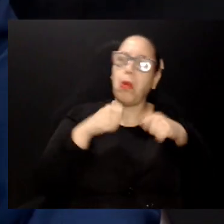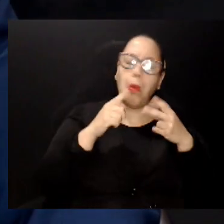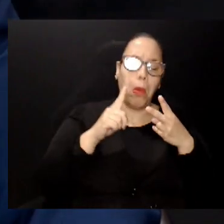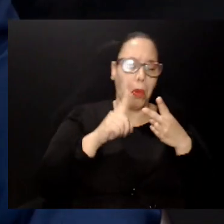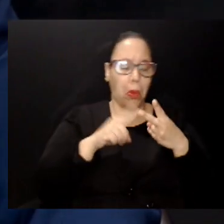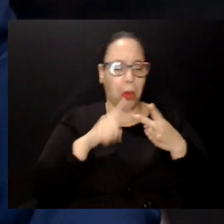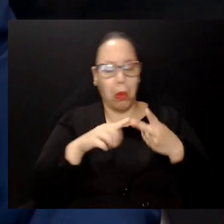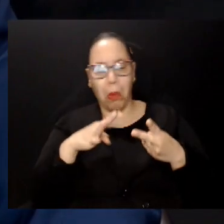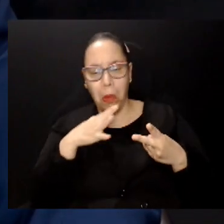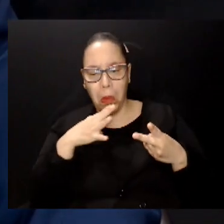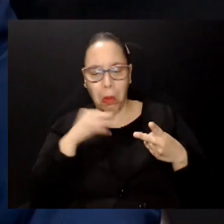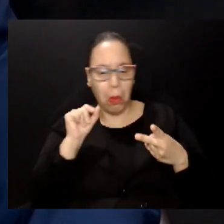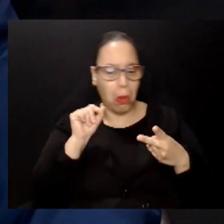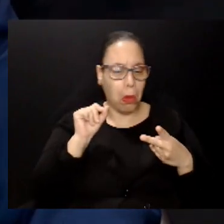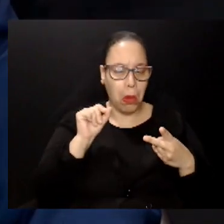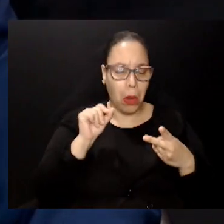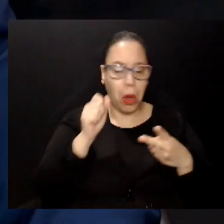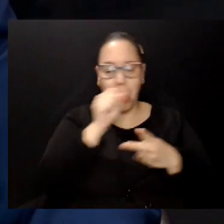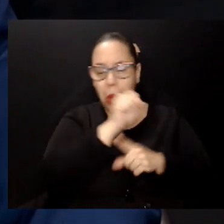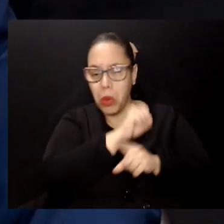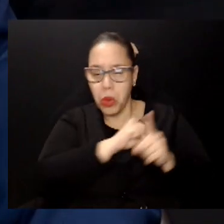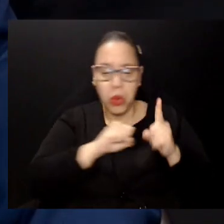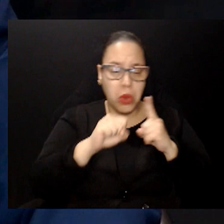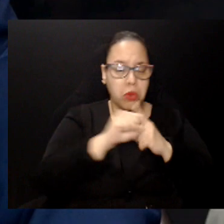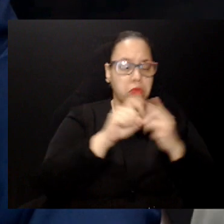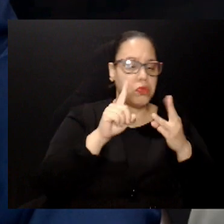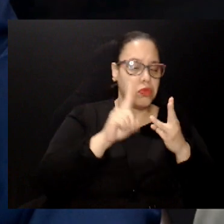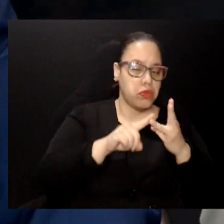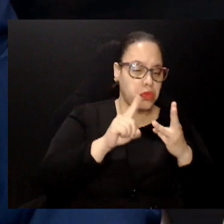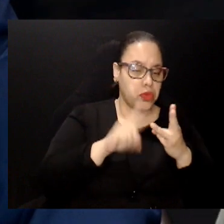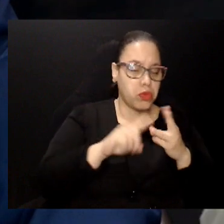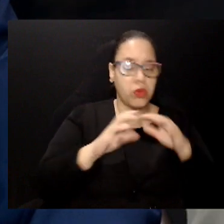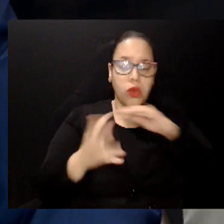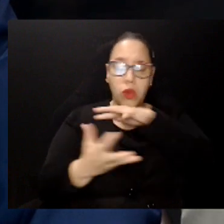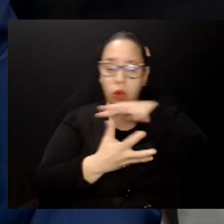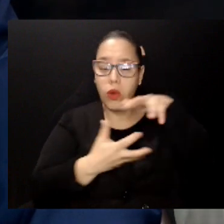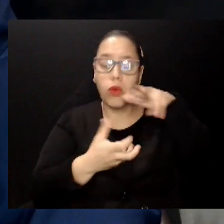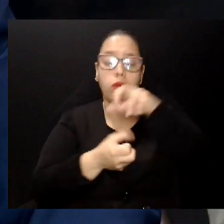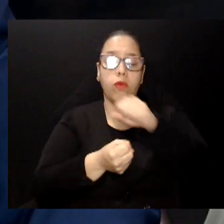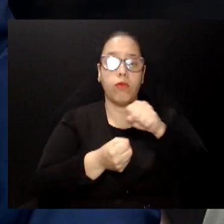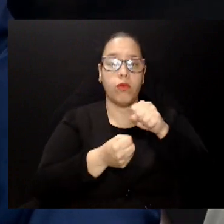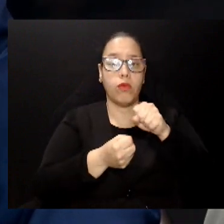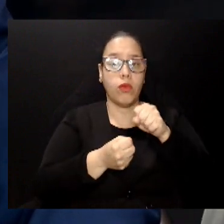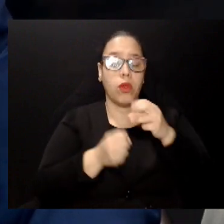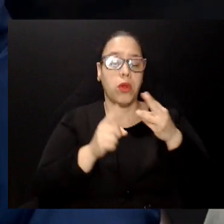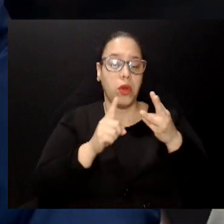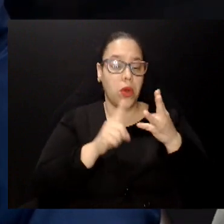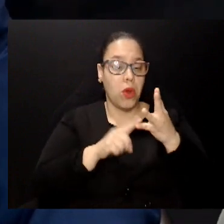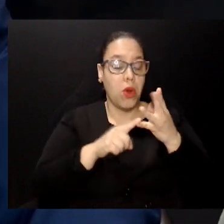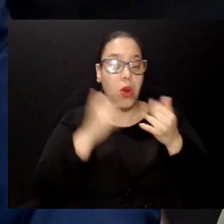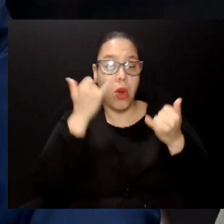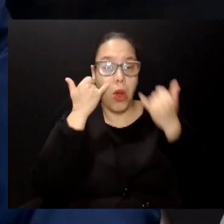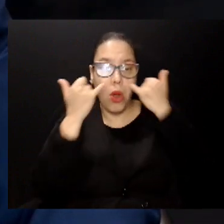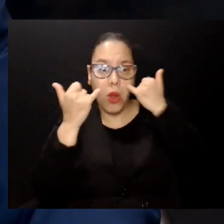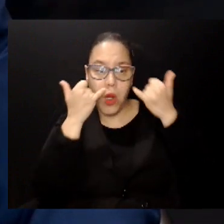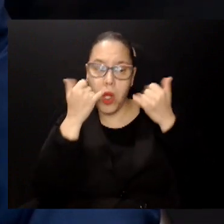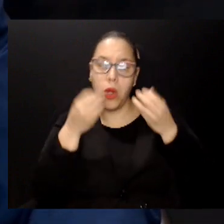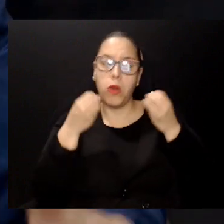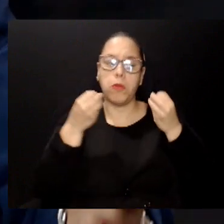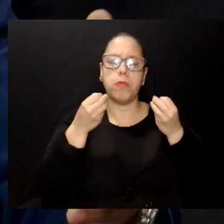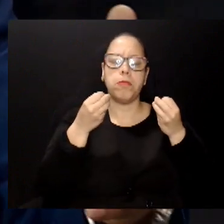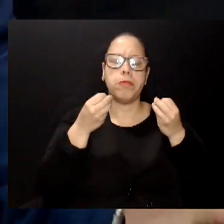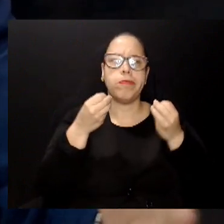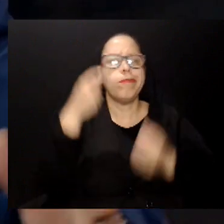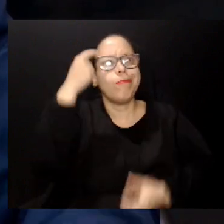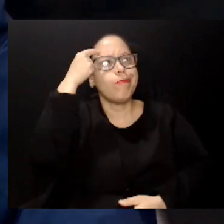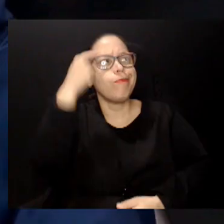questões sociais, as questões do mundo, né? Estar informado para saber como tomar uma decisão,